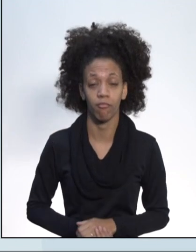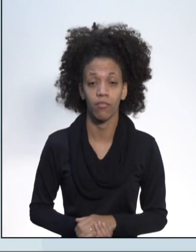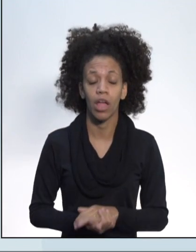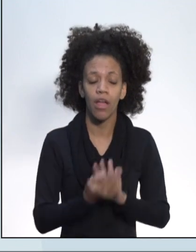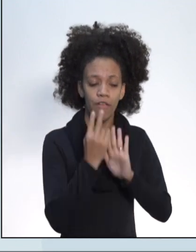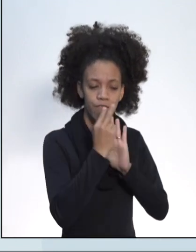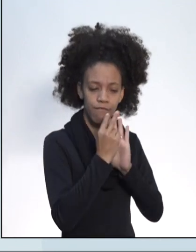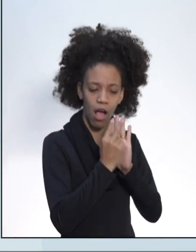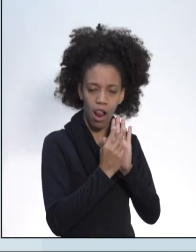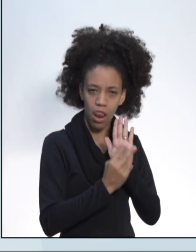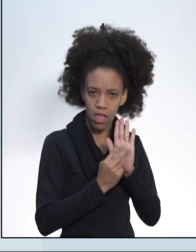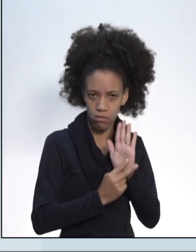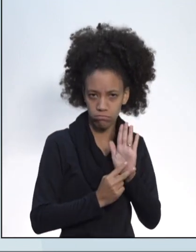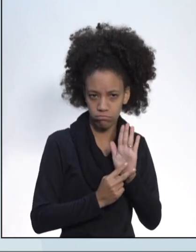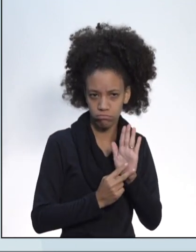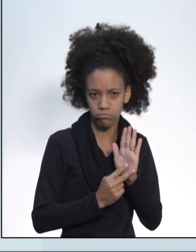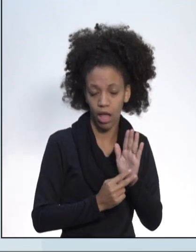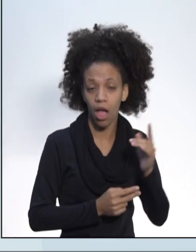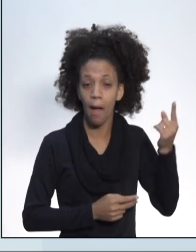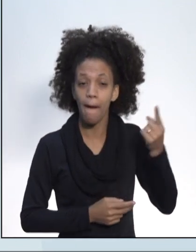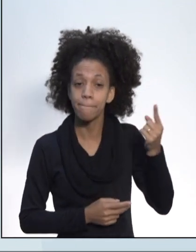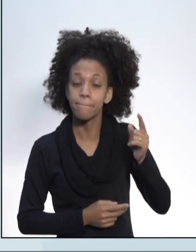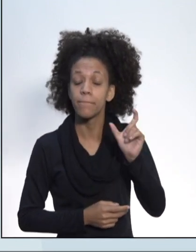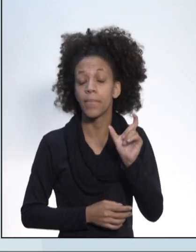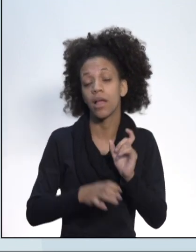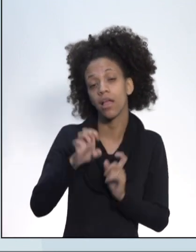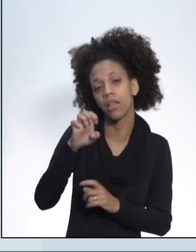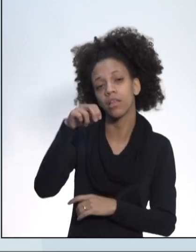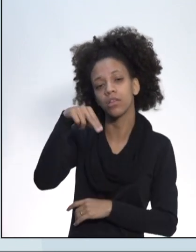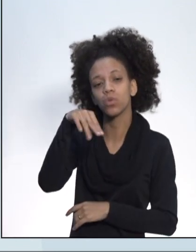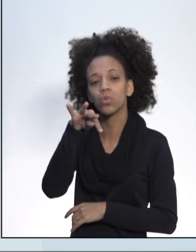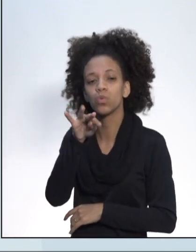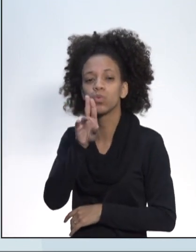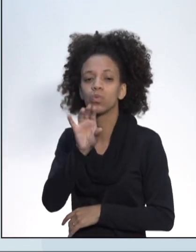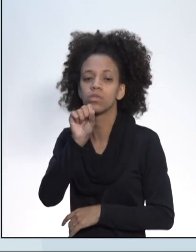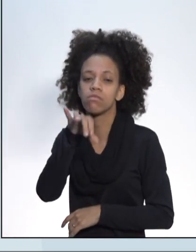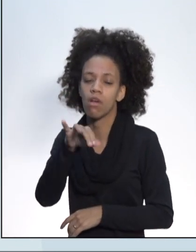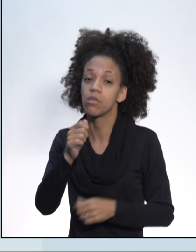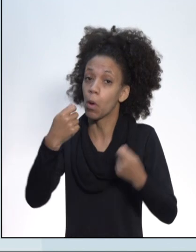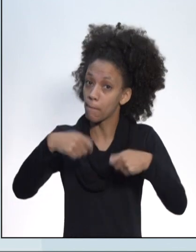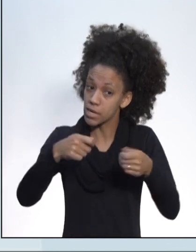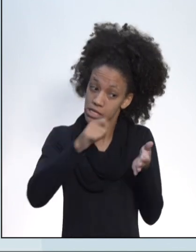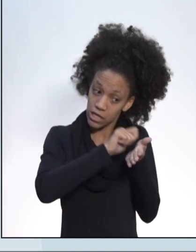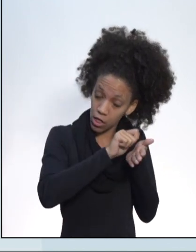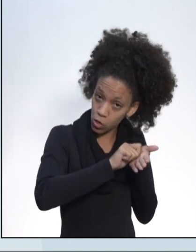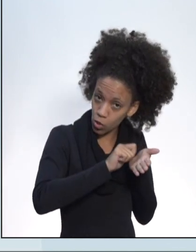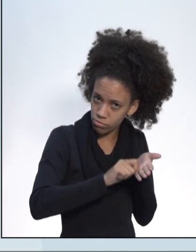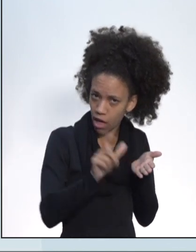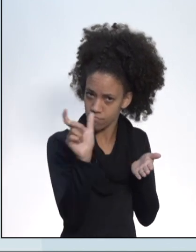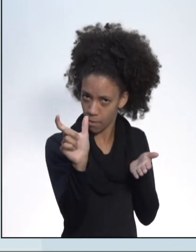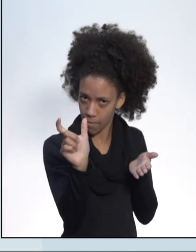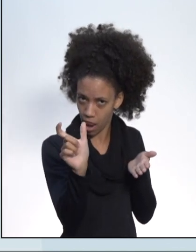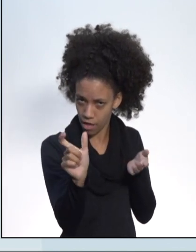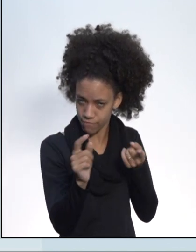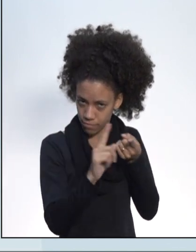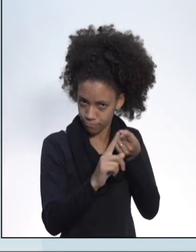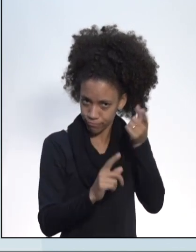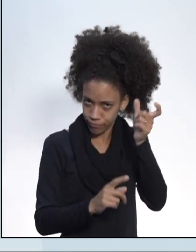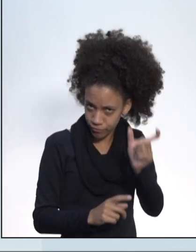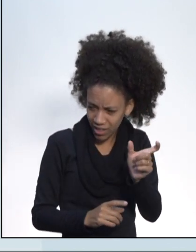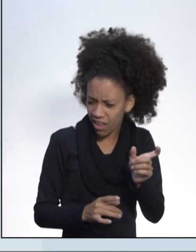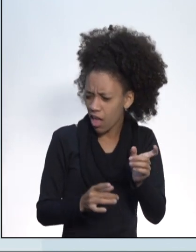com vocês essas competências. A primeira palavra que vocês vão anotar é entusiasmo. Vocês não vão se preocupar,